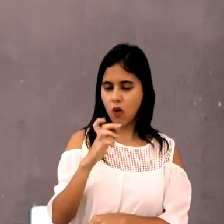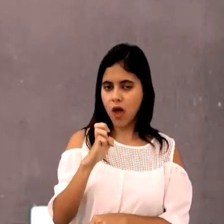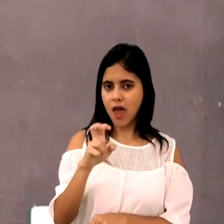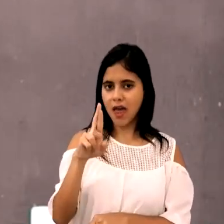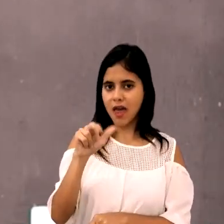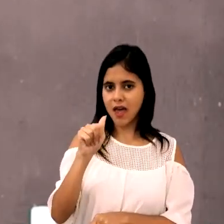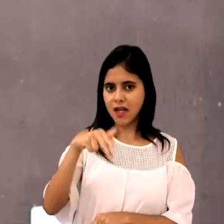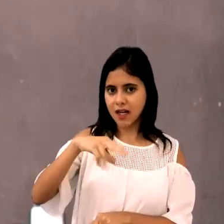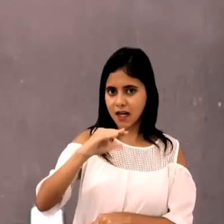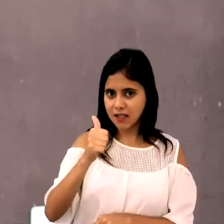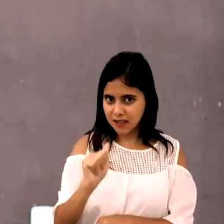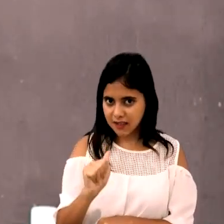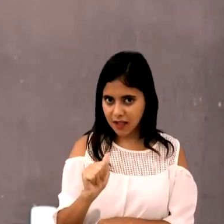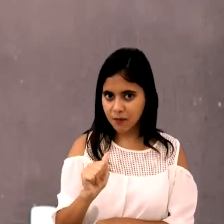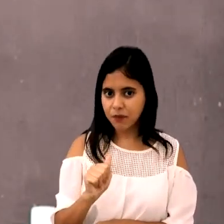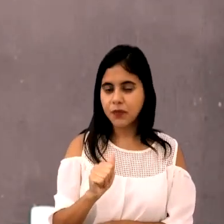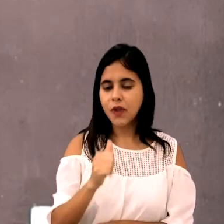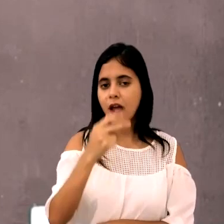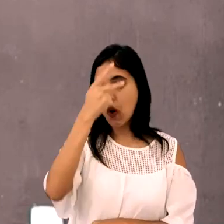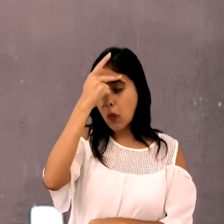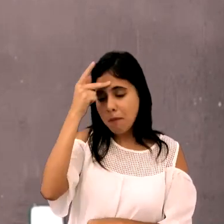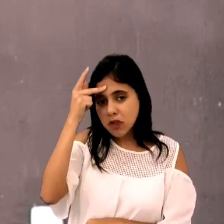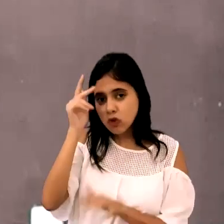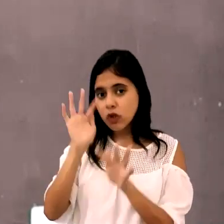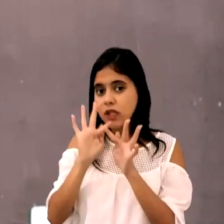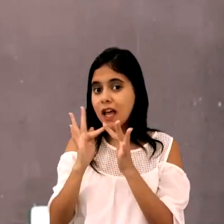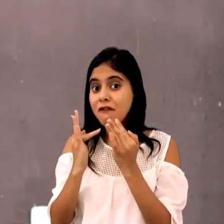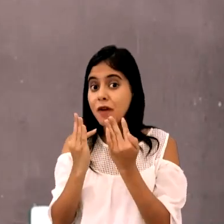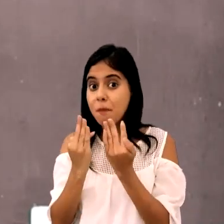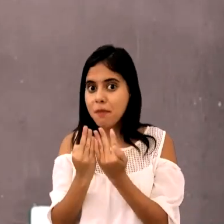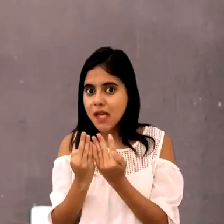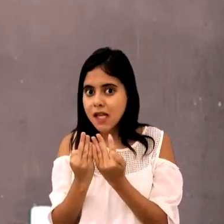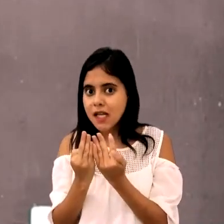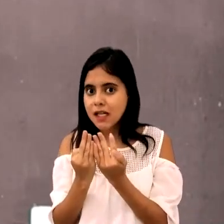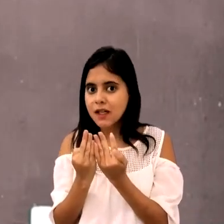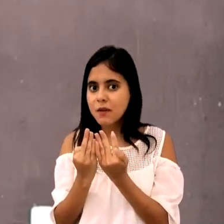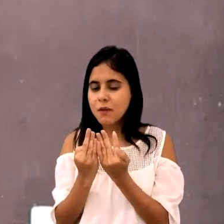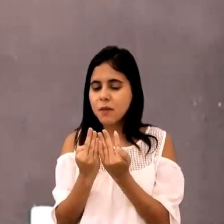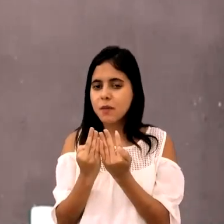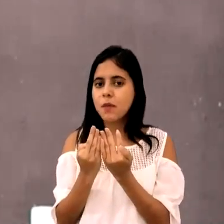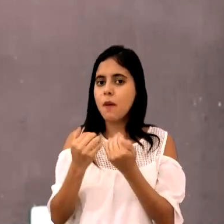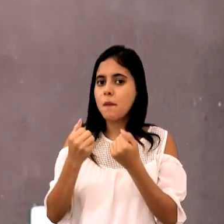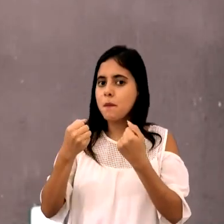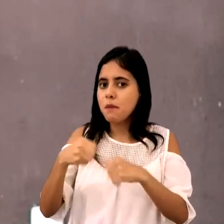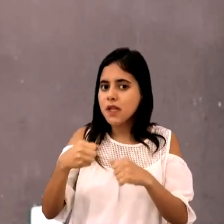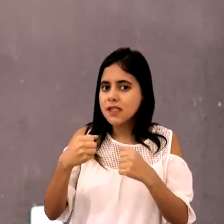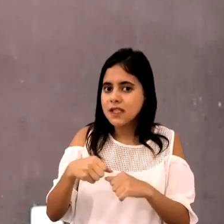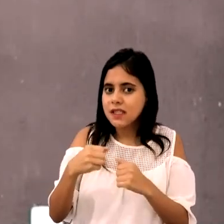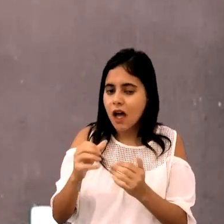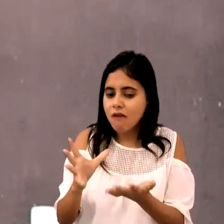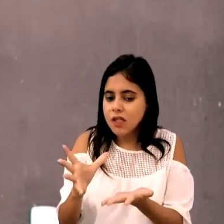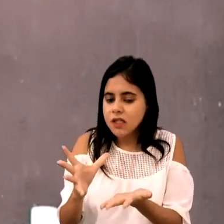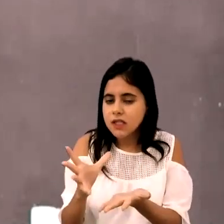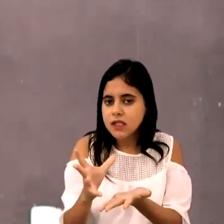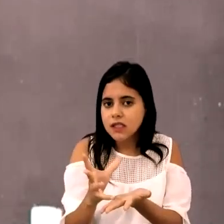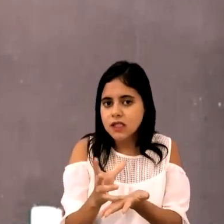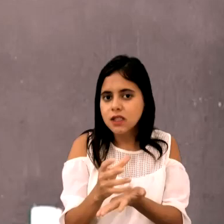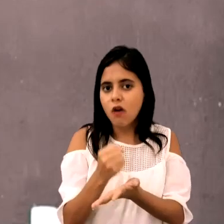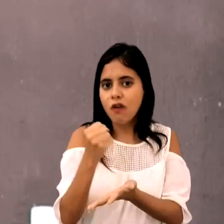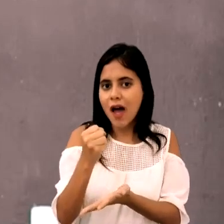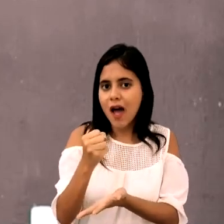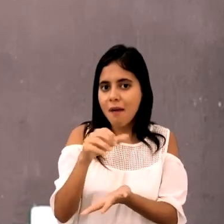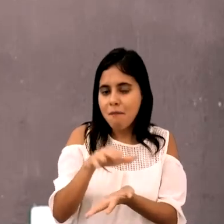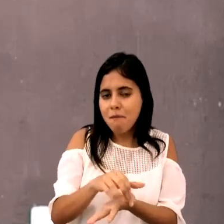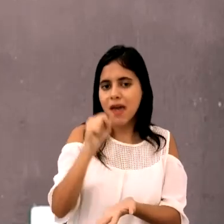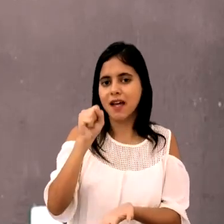um parente mais próximo, pela lei, era chamado a resgatar a